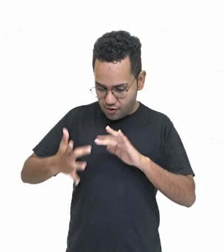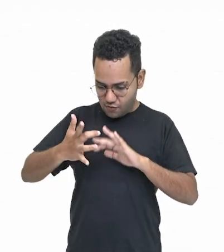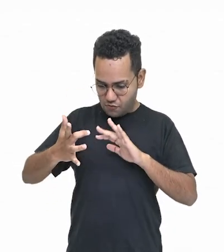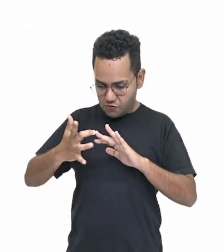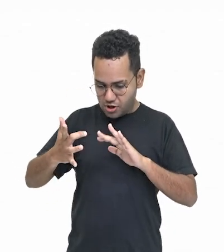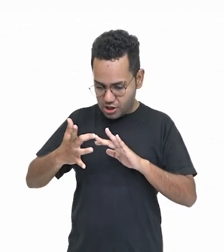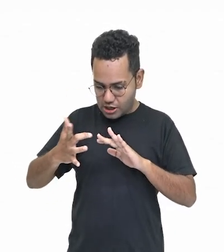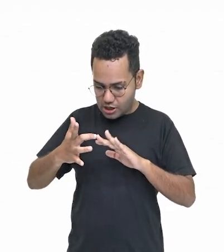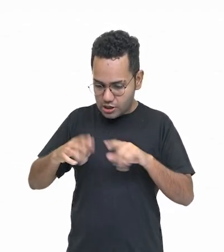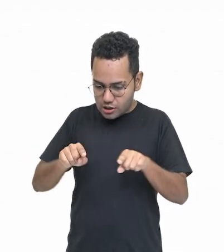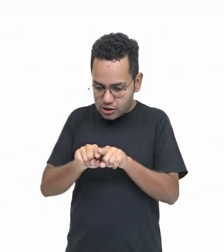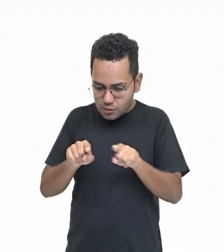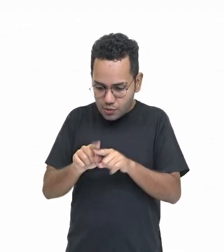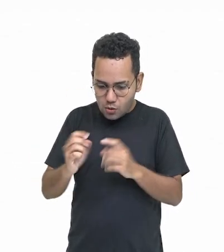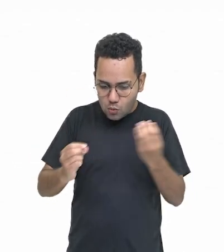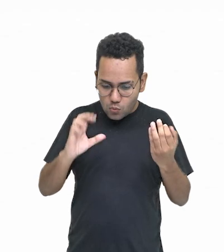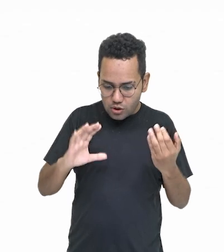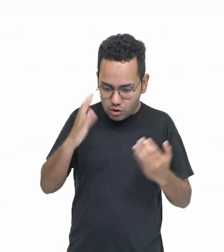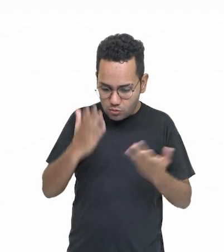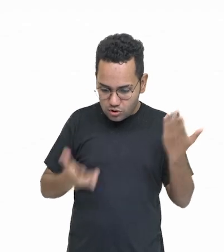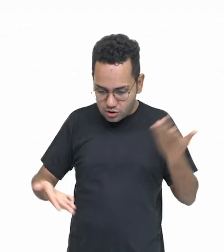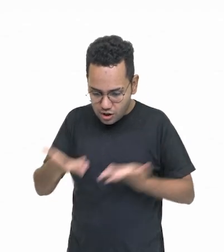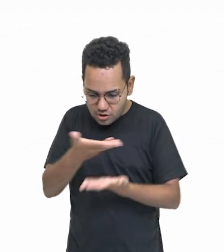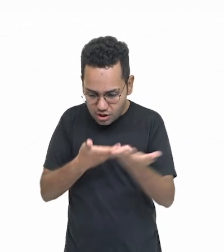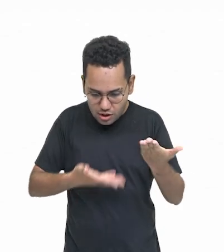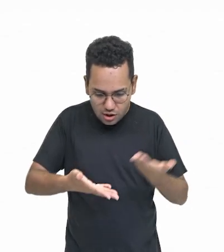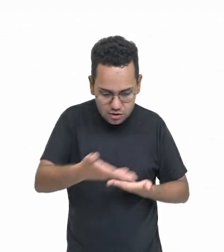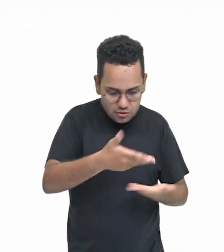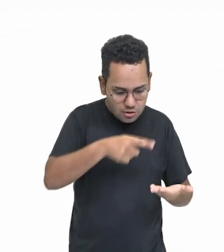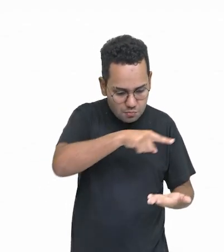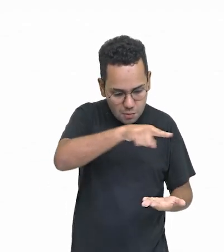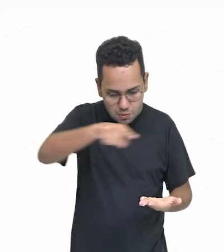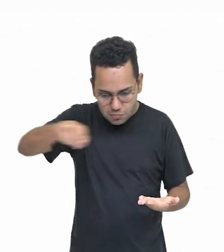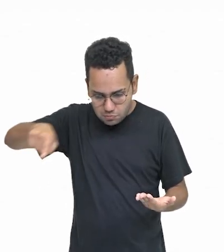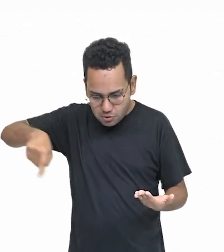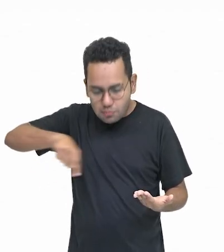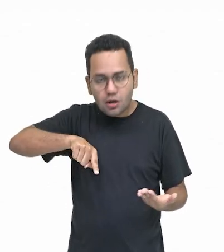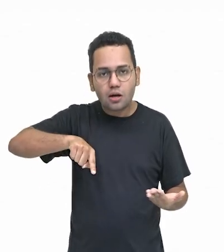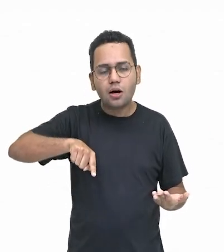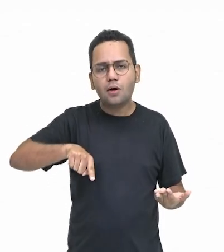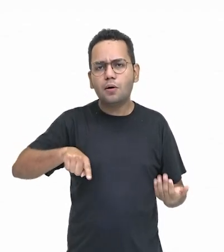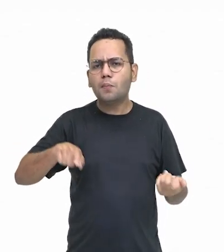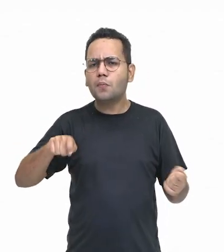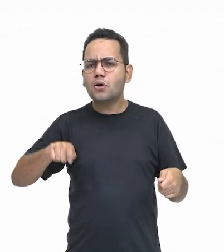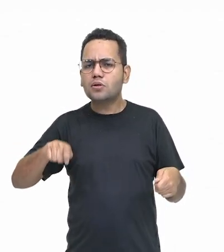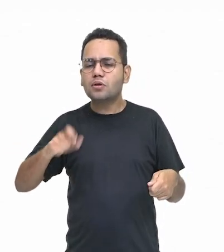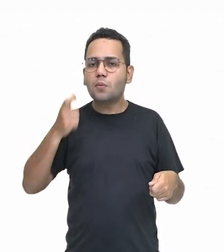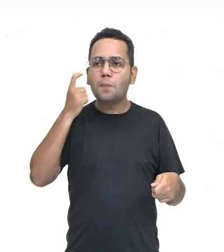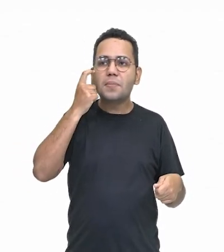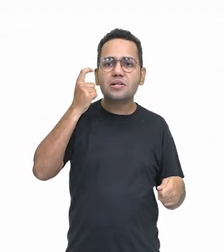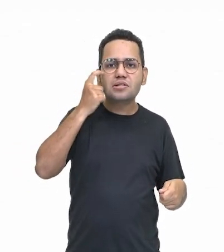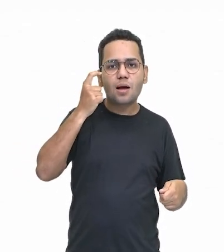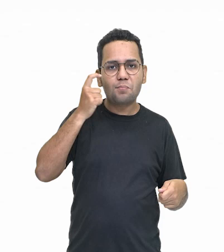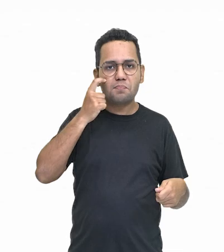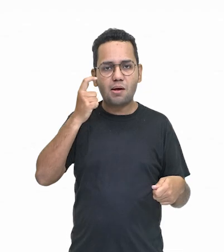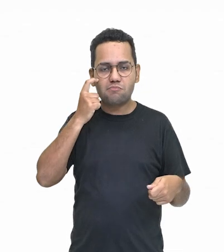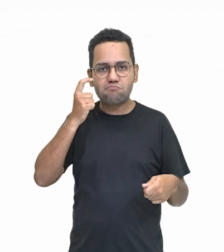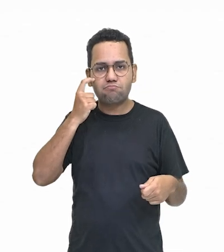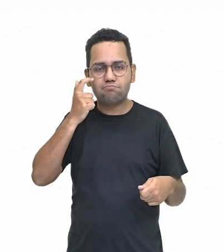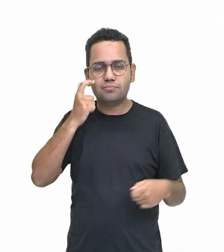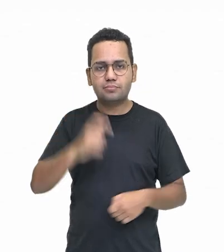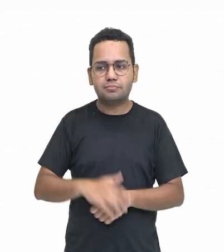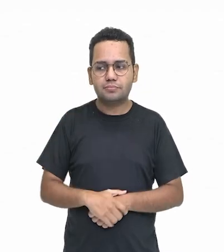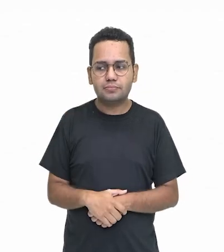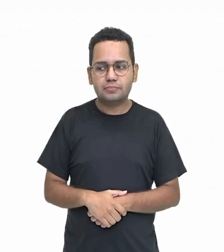as relações que existem neste contexto, tendo a consciência e a percepção de